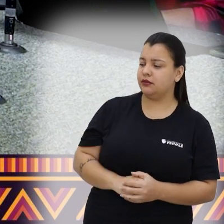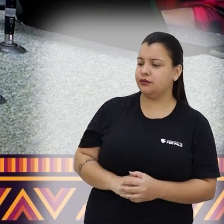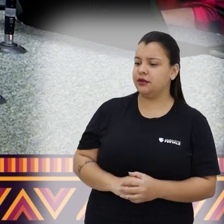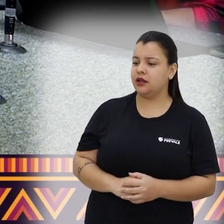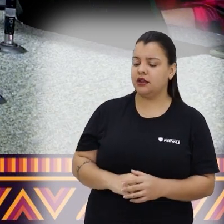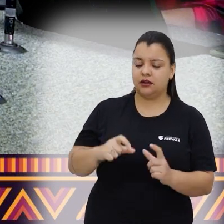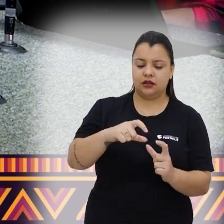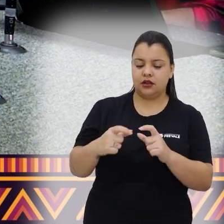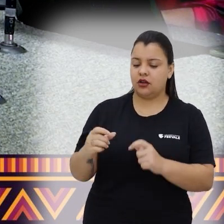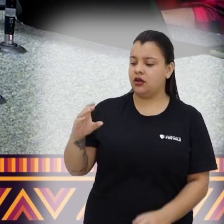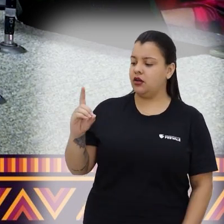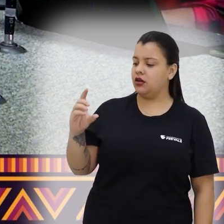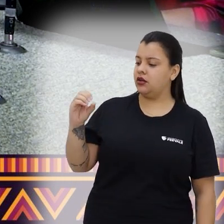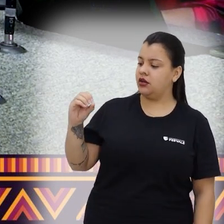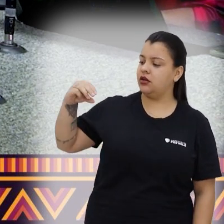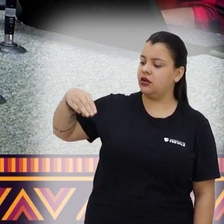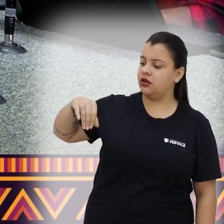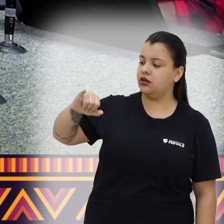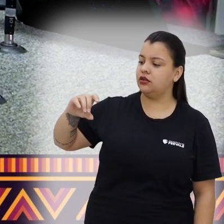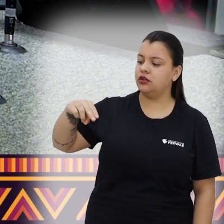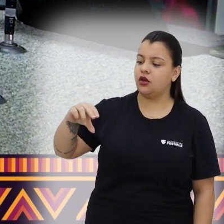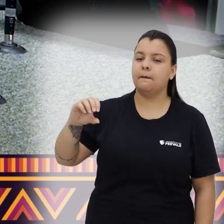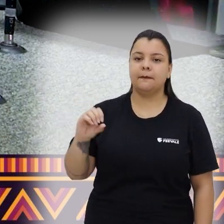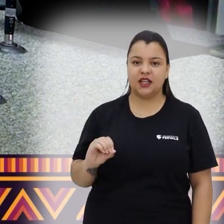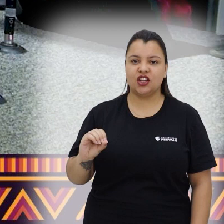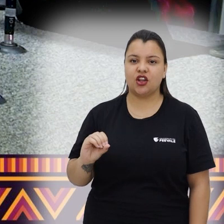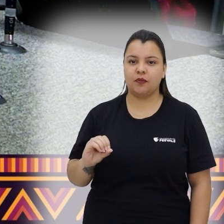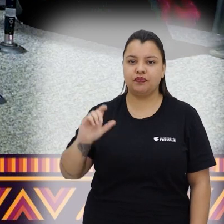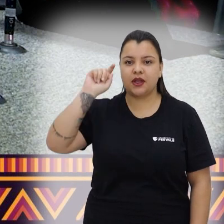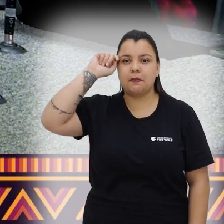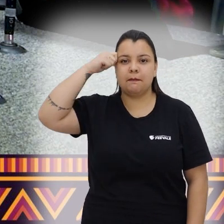o que é um nego dominó? Não. Preto com pinta de branco.